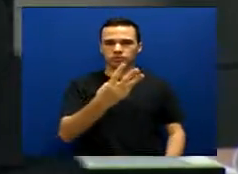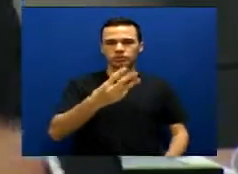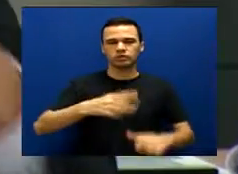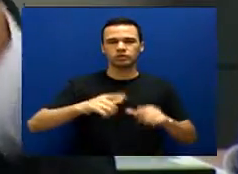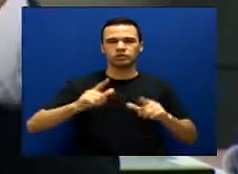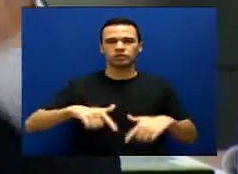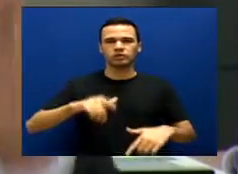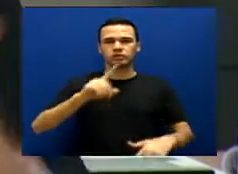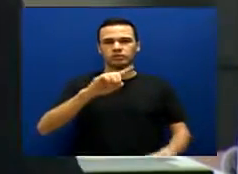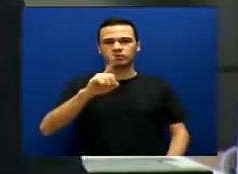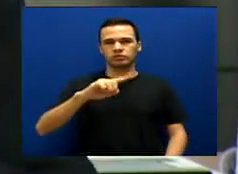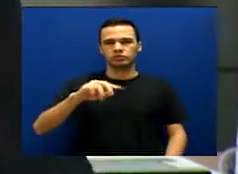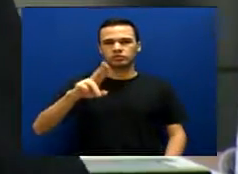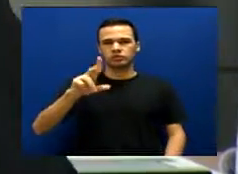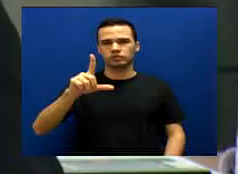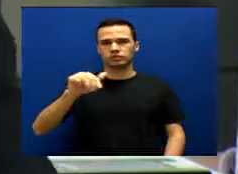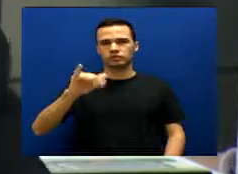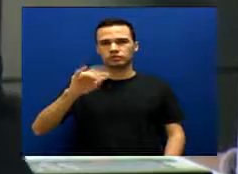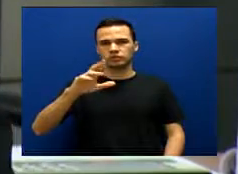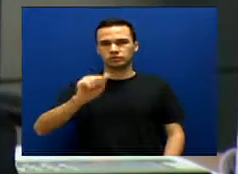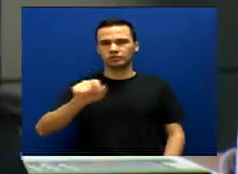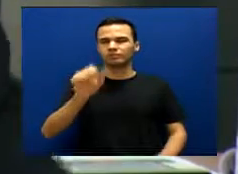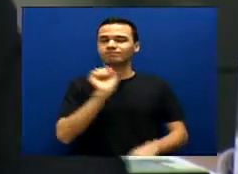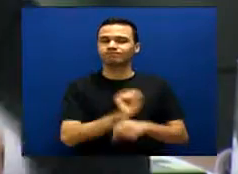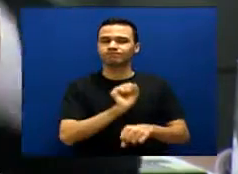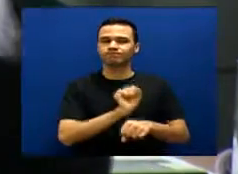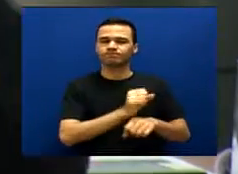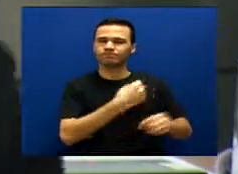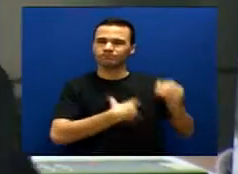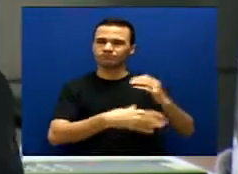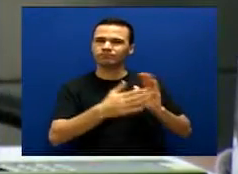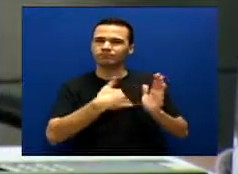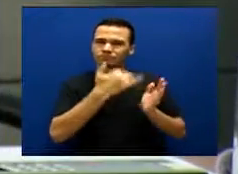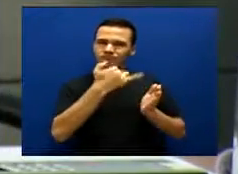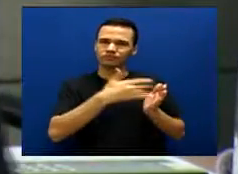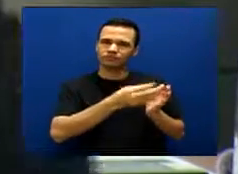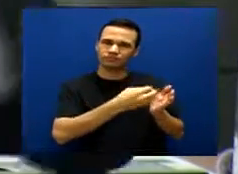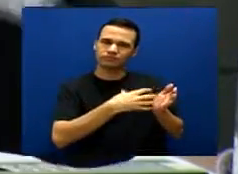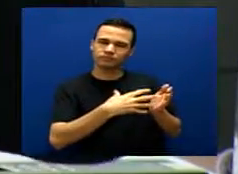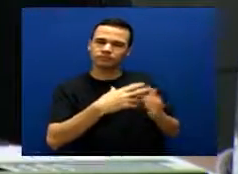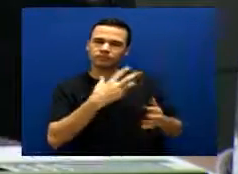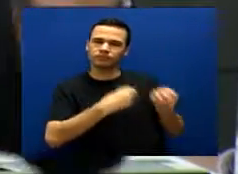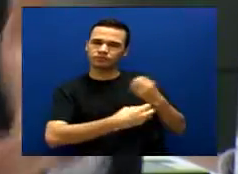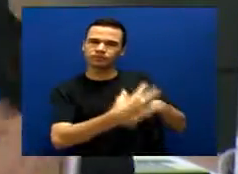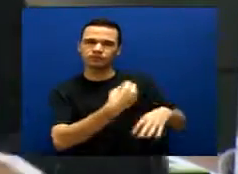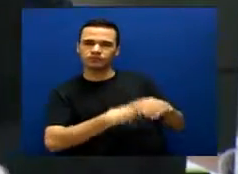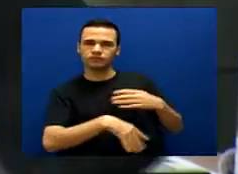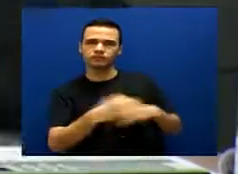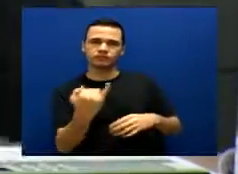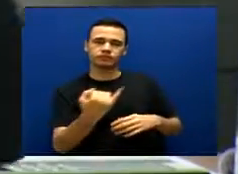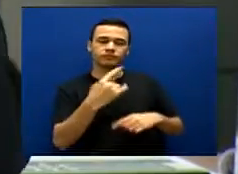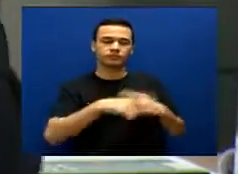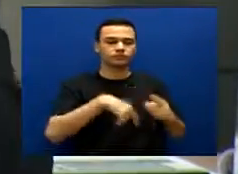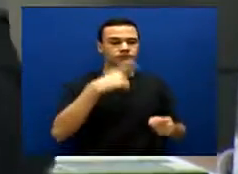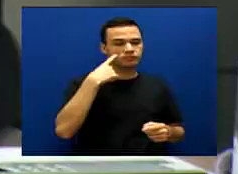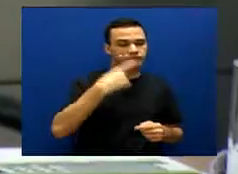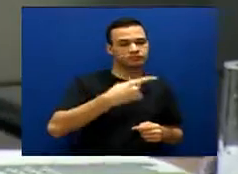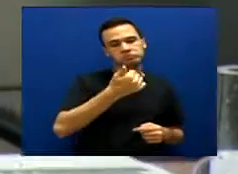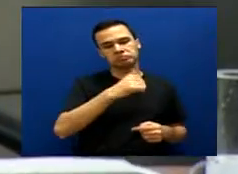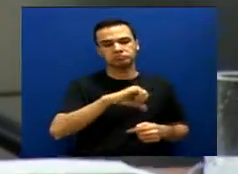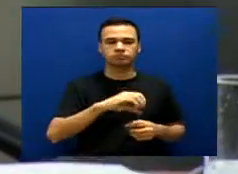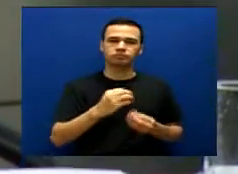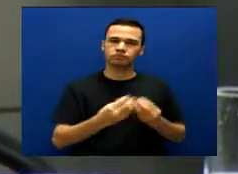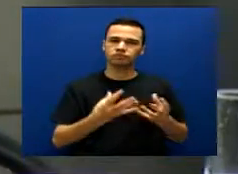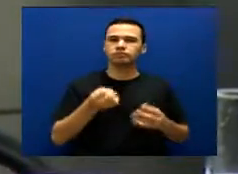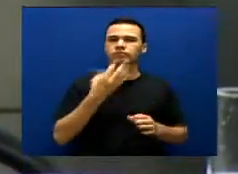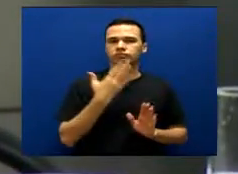Zumira, agora a criança fica esperando tanto tempo pelo material, o importante é chegar, depois a gente vai ver a qualidade e tentar melhorar.